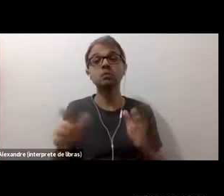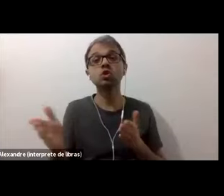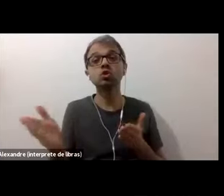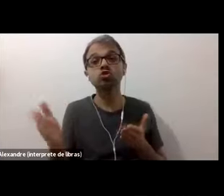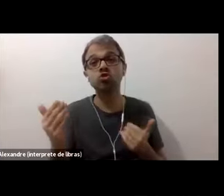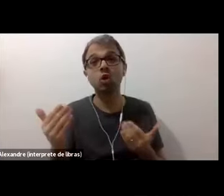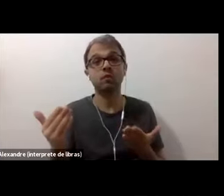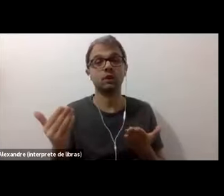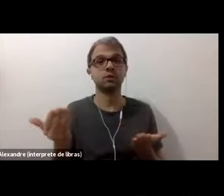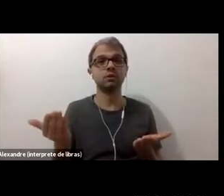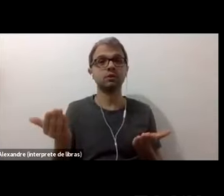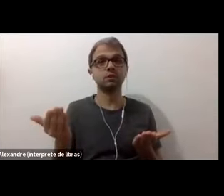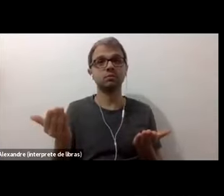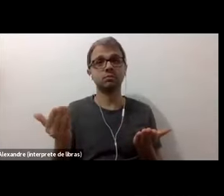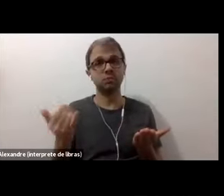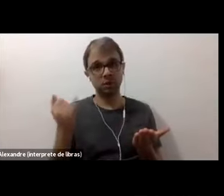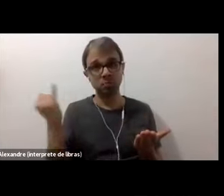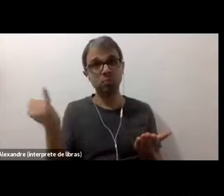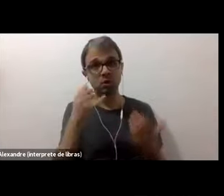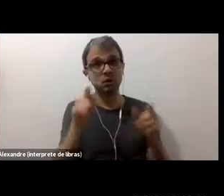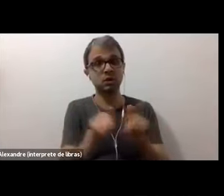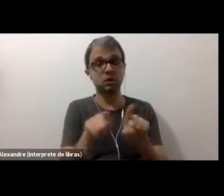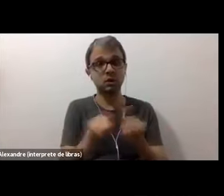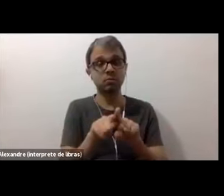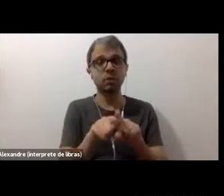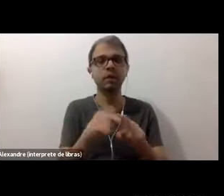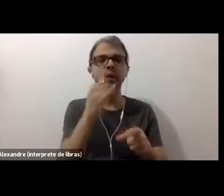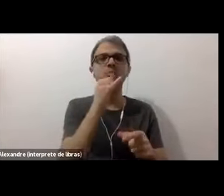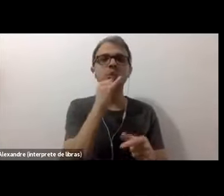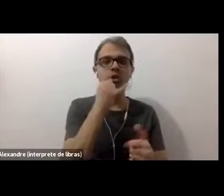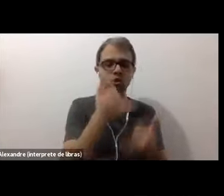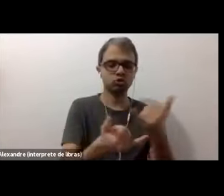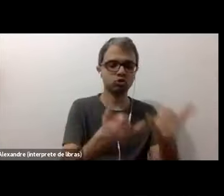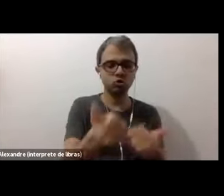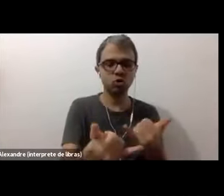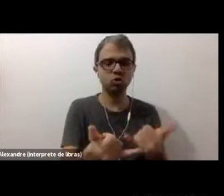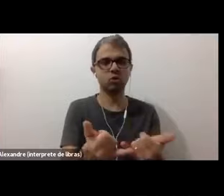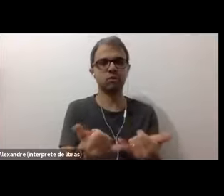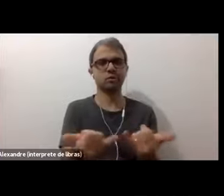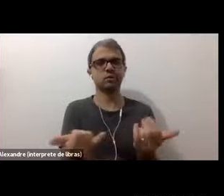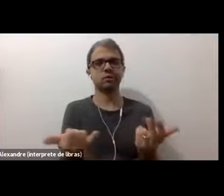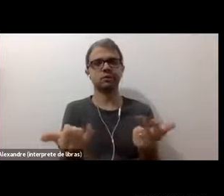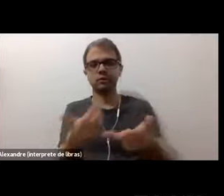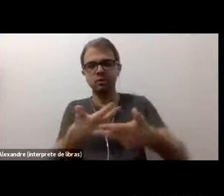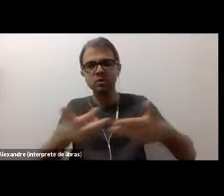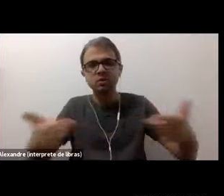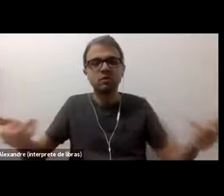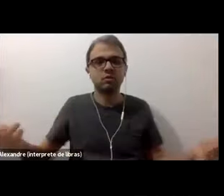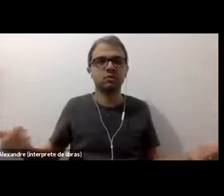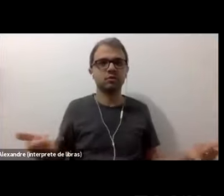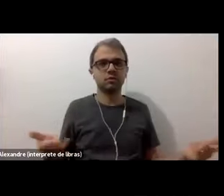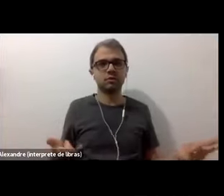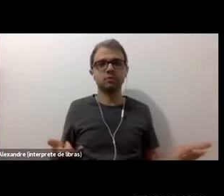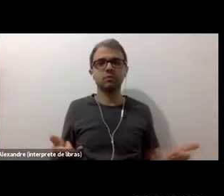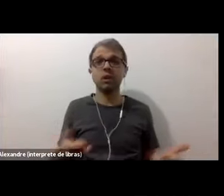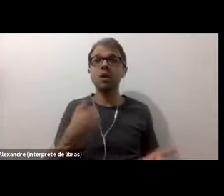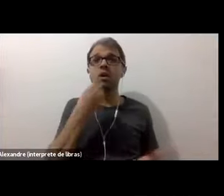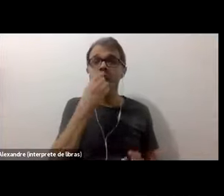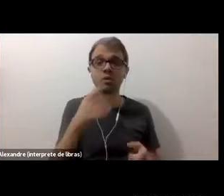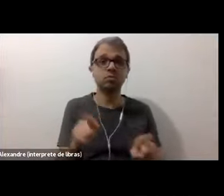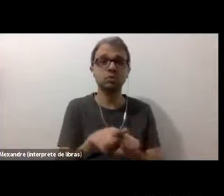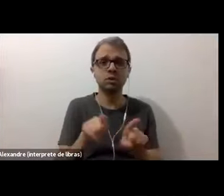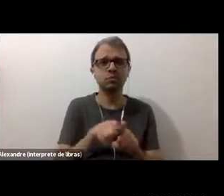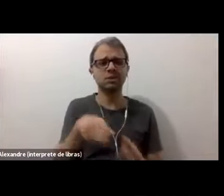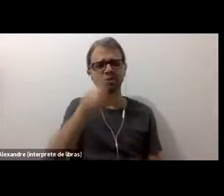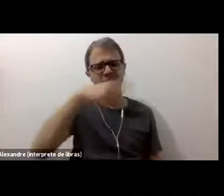Os jogos e as brincadeiras, elas propiciam a interação, elas propiciam esse estar junto, né? Então, a gente precisa de verdade